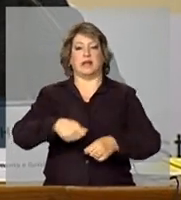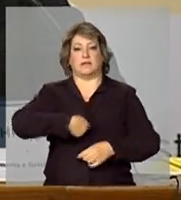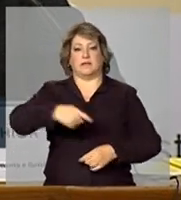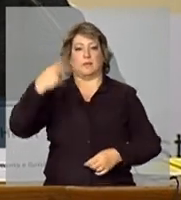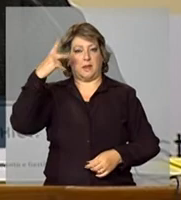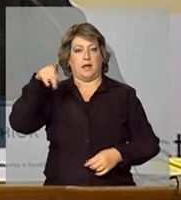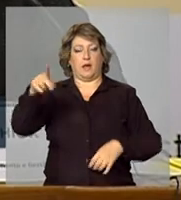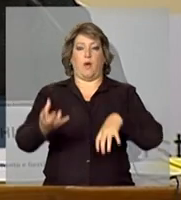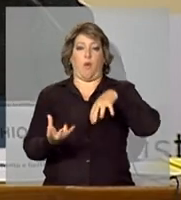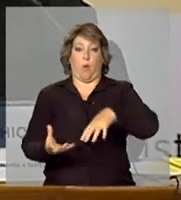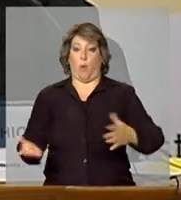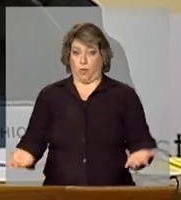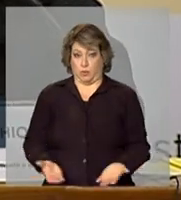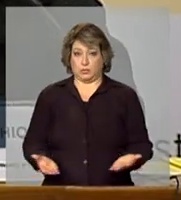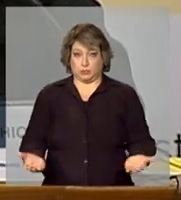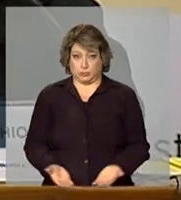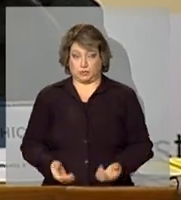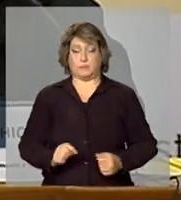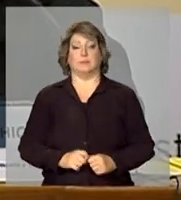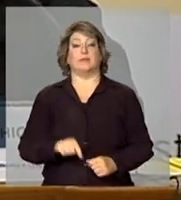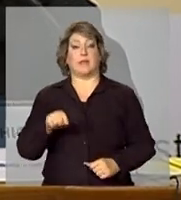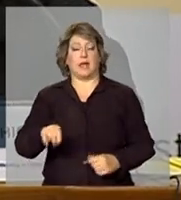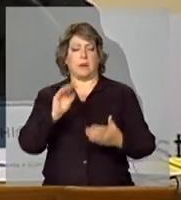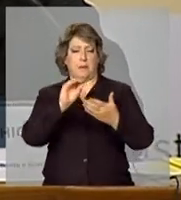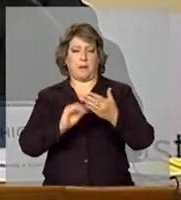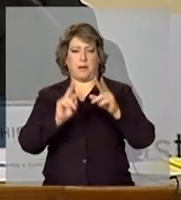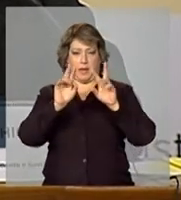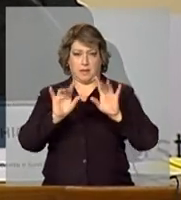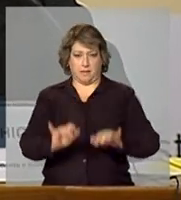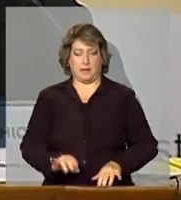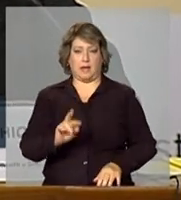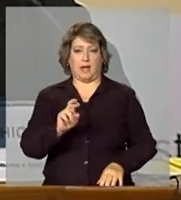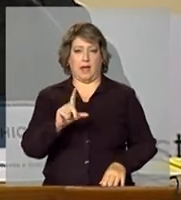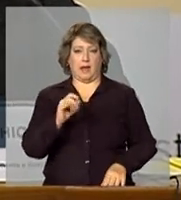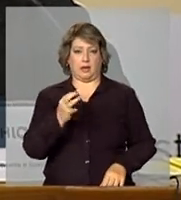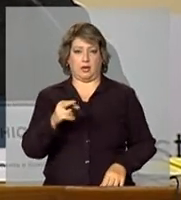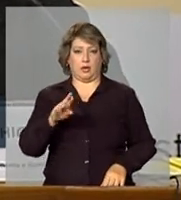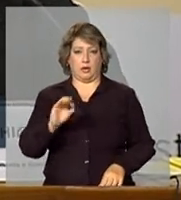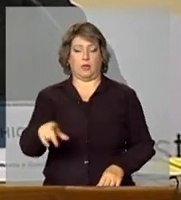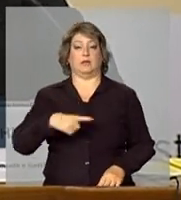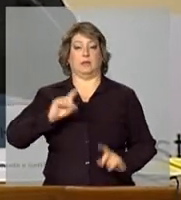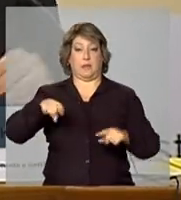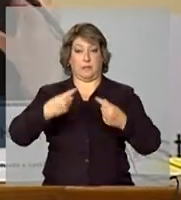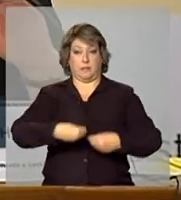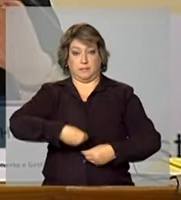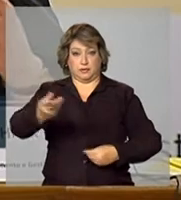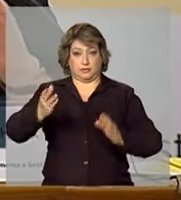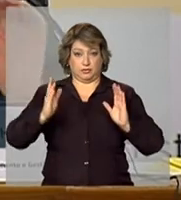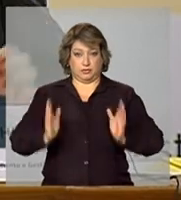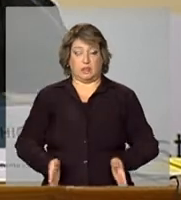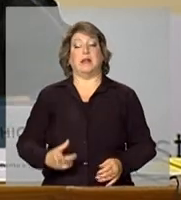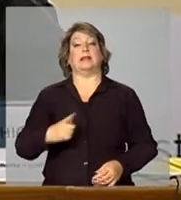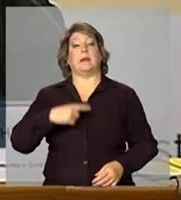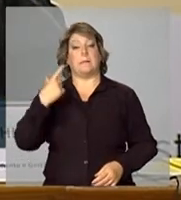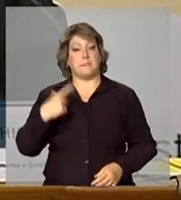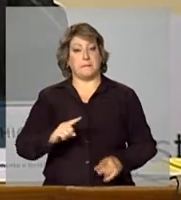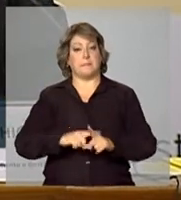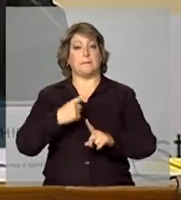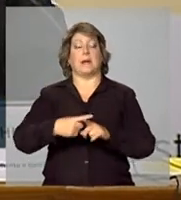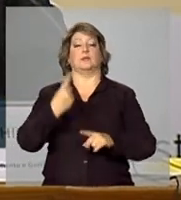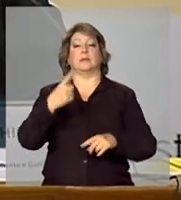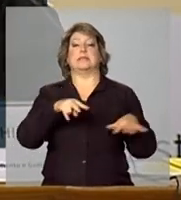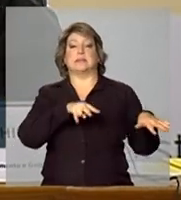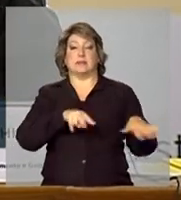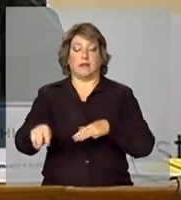ao congresso hoje o relatório não estabelece isso isso é depois de enviado um relatório nós temos uma semana para fazer o